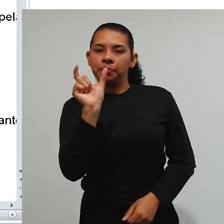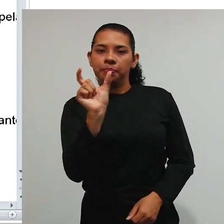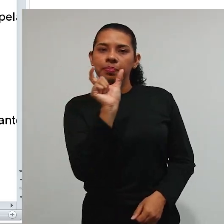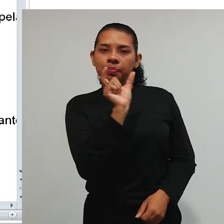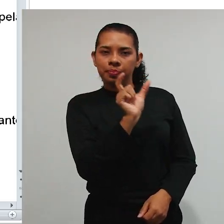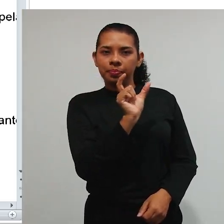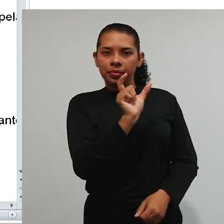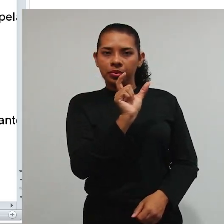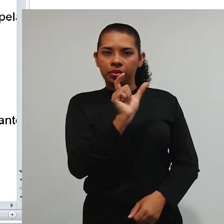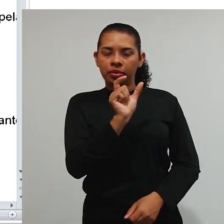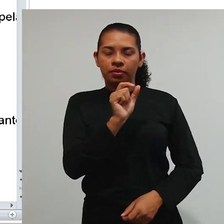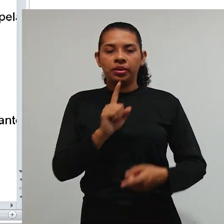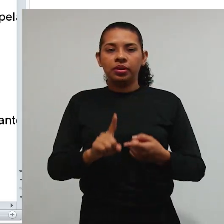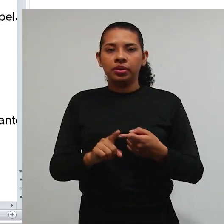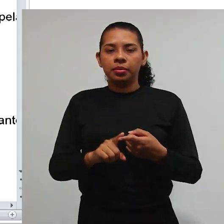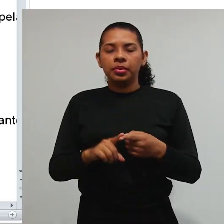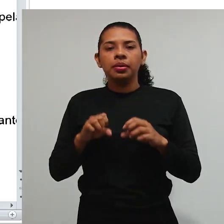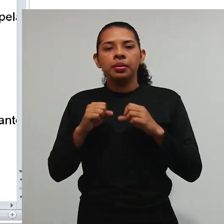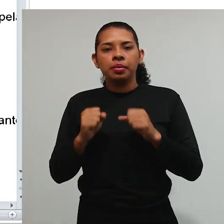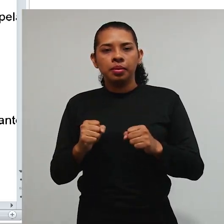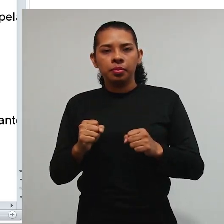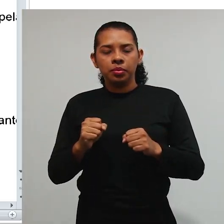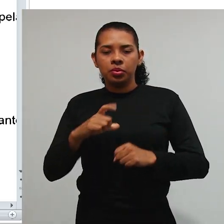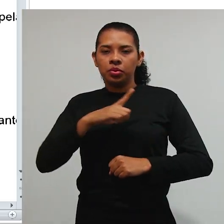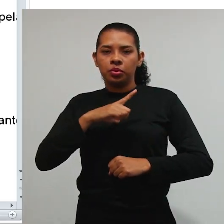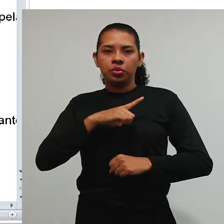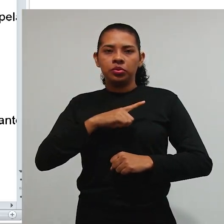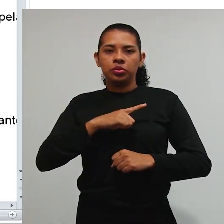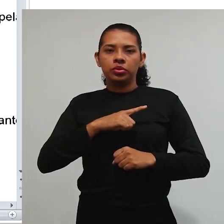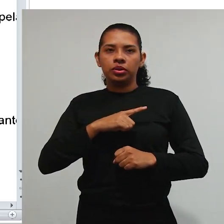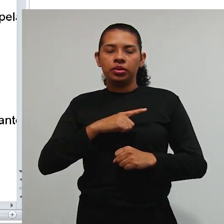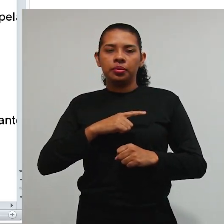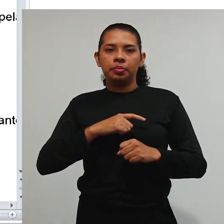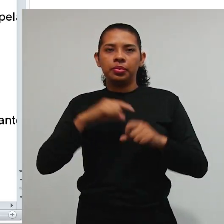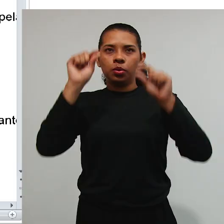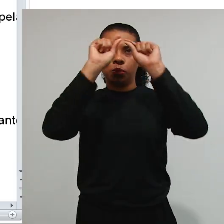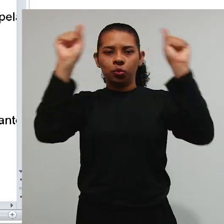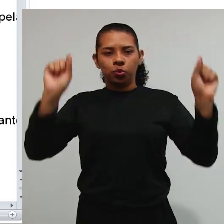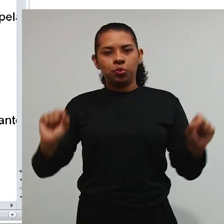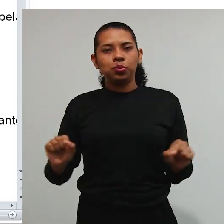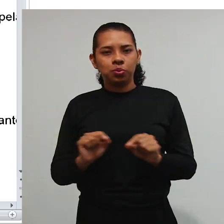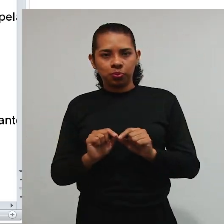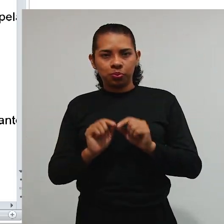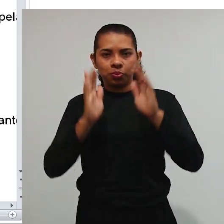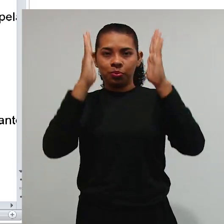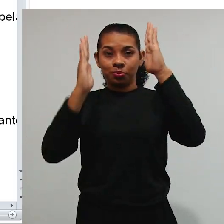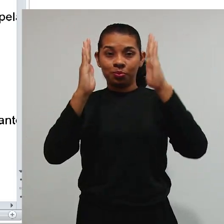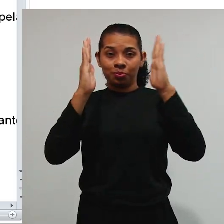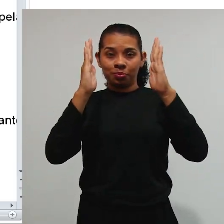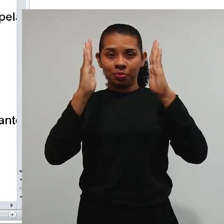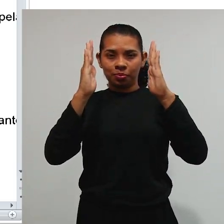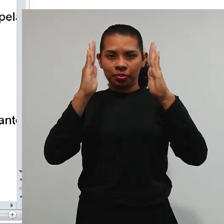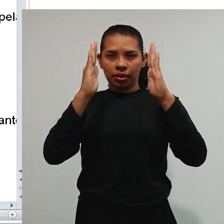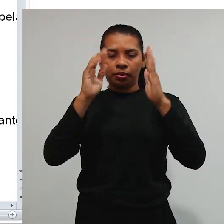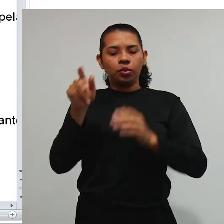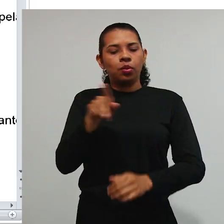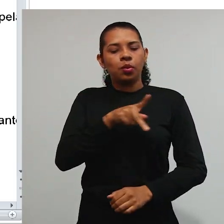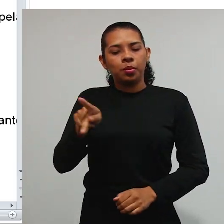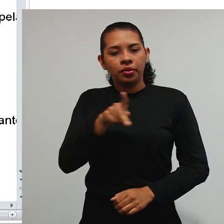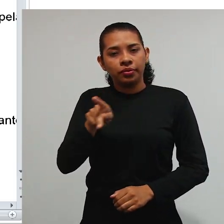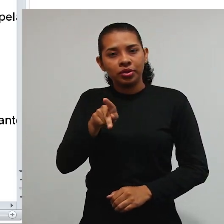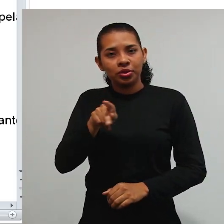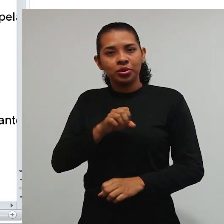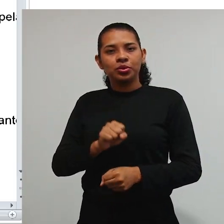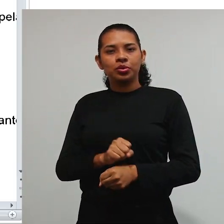maiúsculo, tá? E aí você pode ter outras formatações. Vai depender de como o seu professor orientador, a